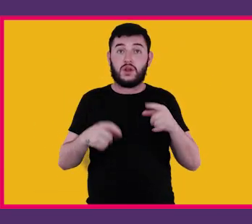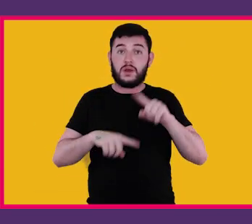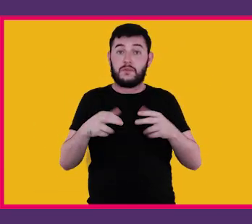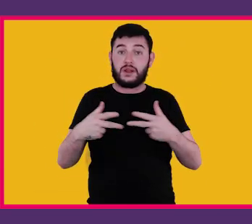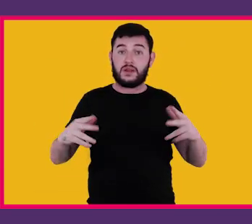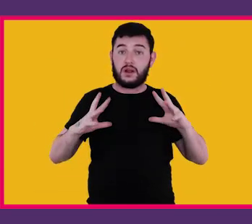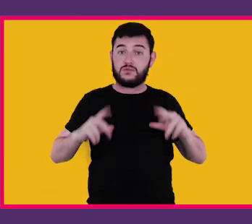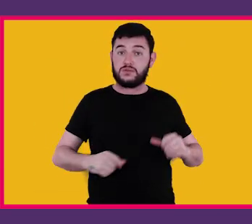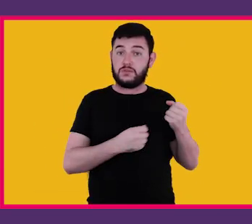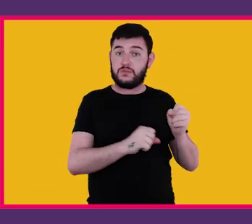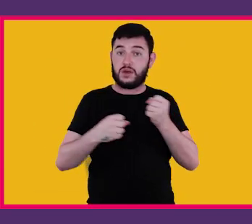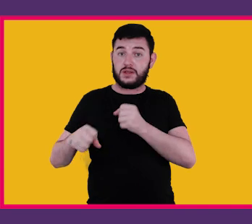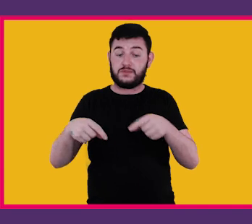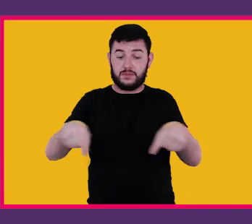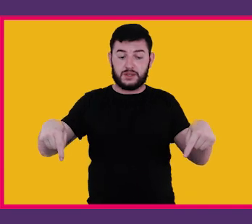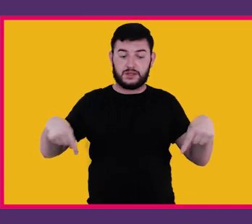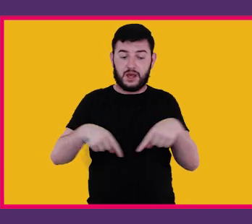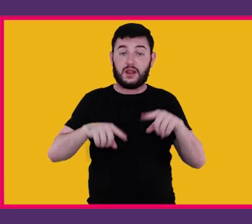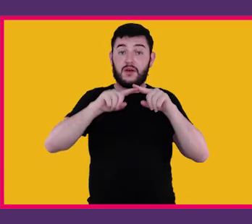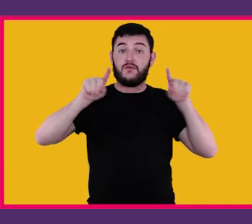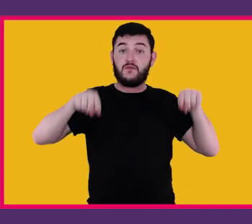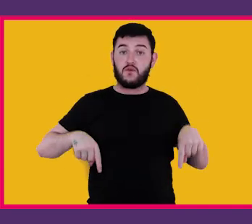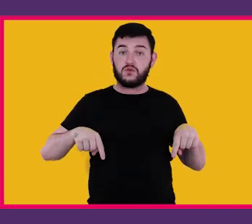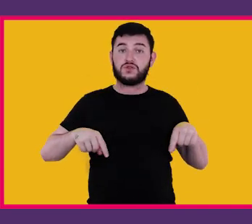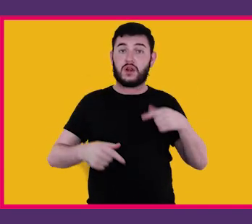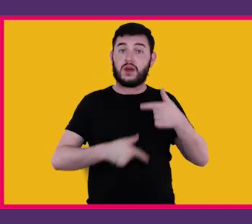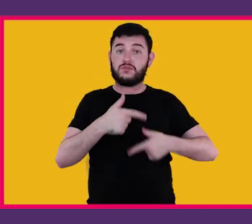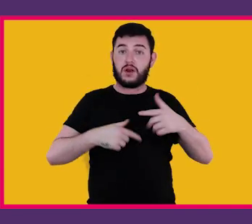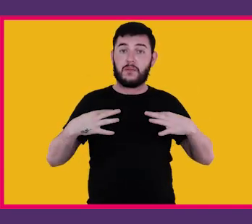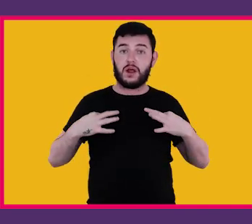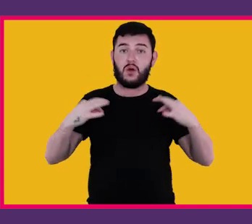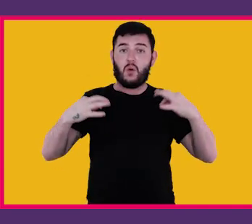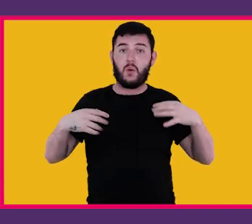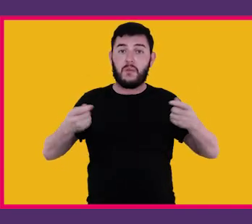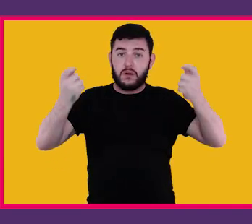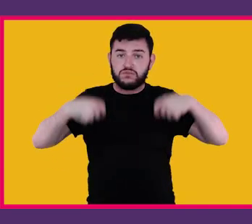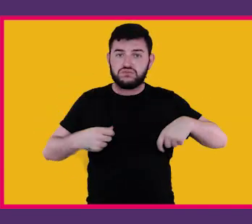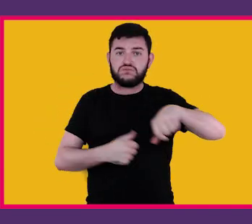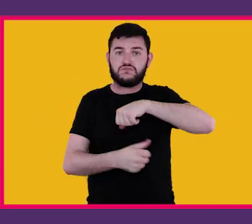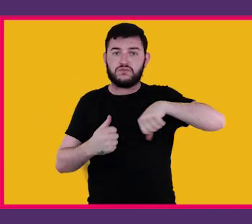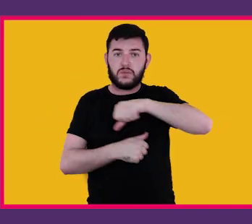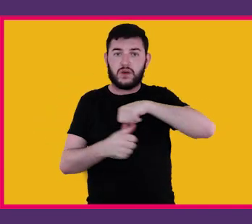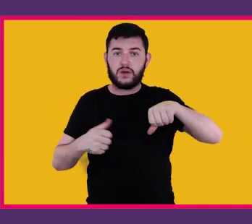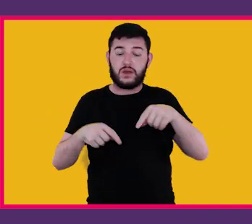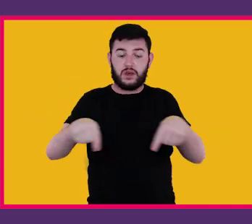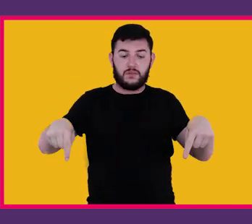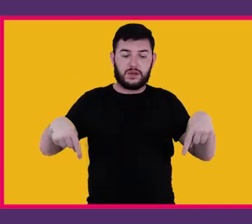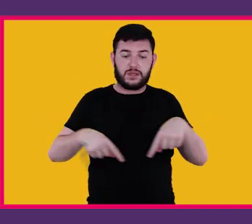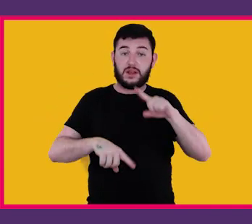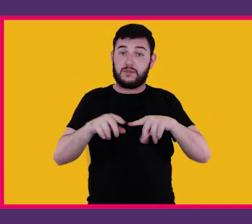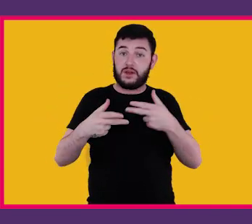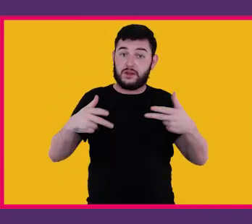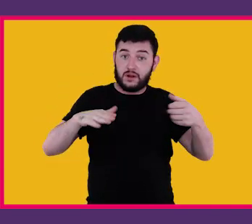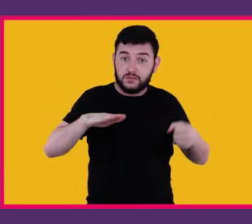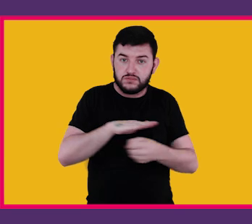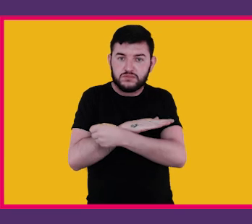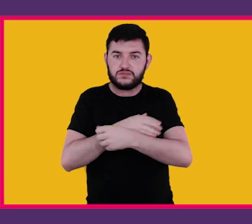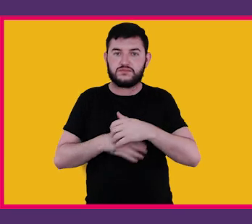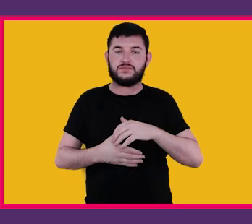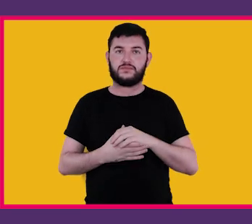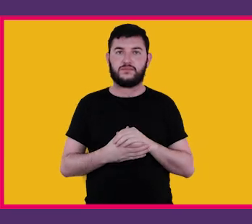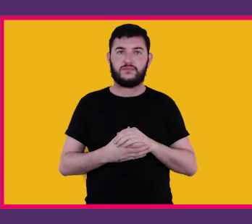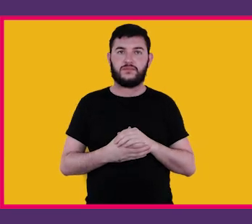funcionários e um depósito acervo técnico para guardar os kits de equipamento que compõem o projeto. A edificação conta ainda com áreas de